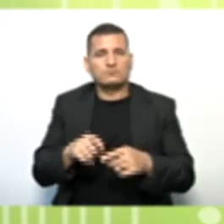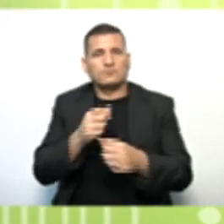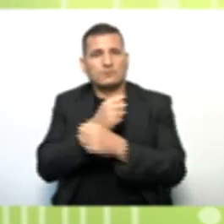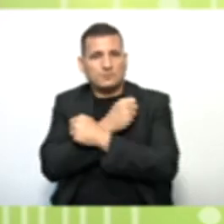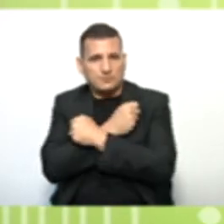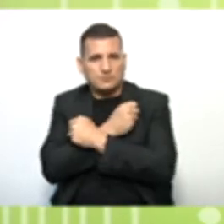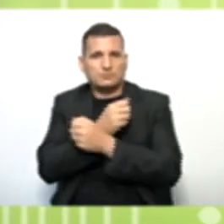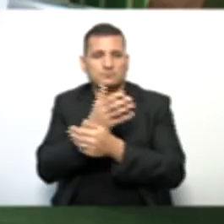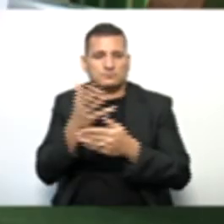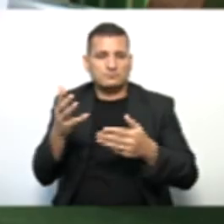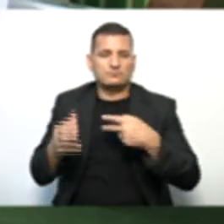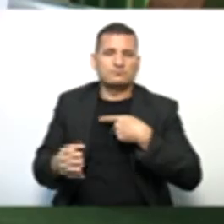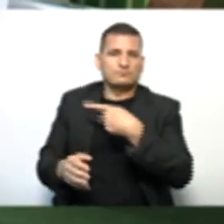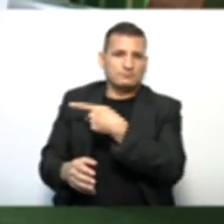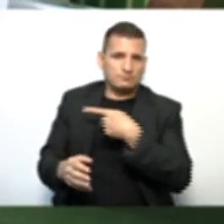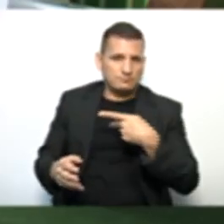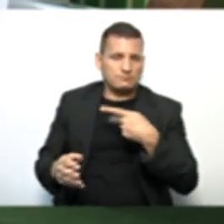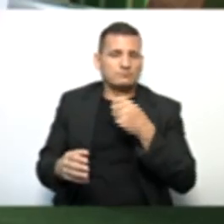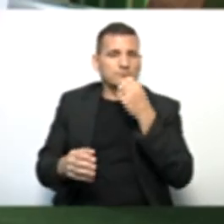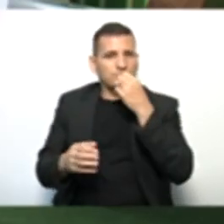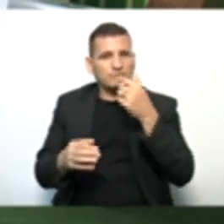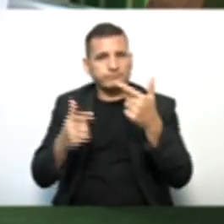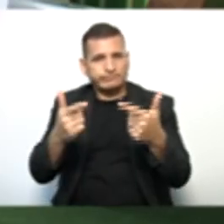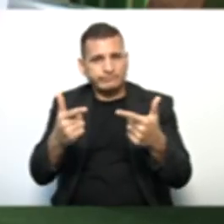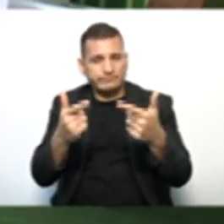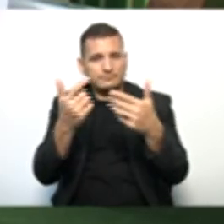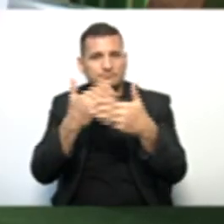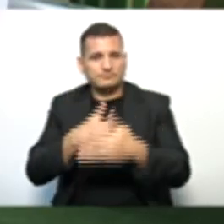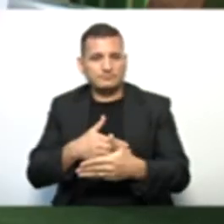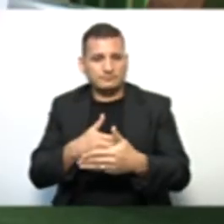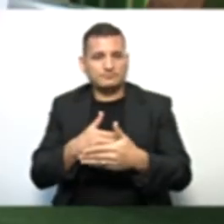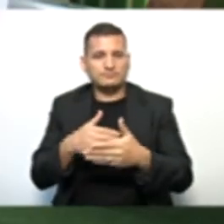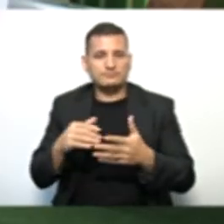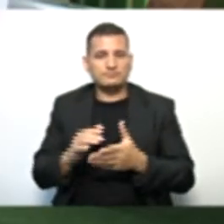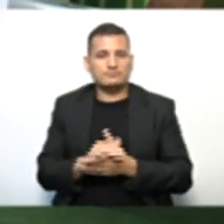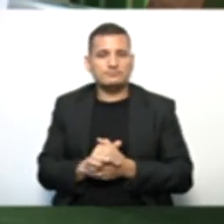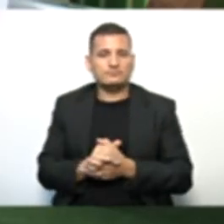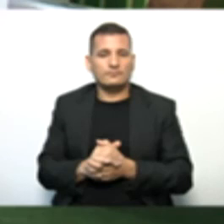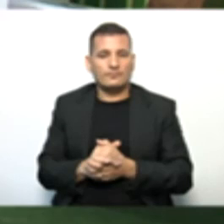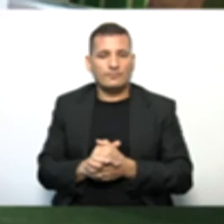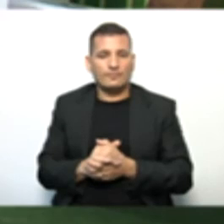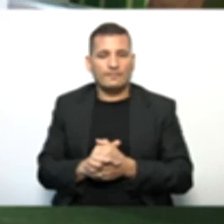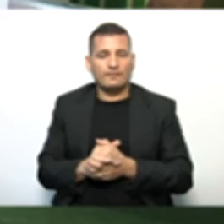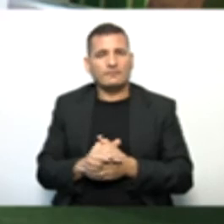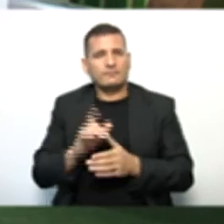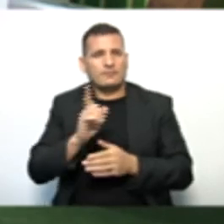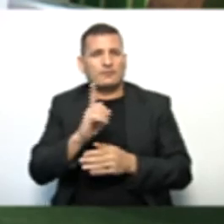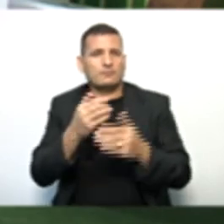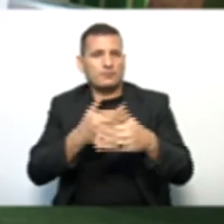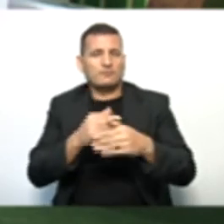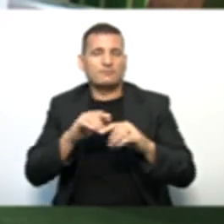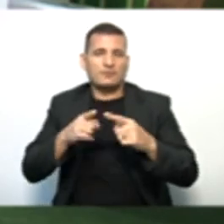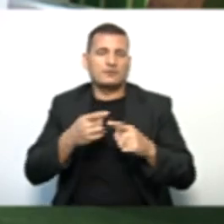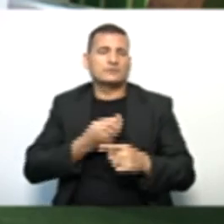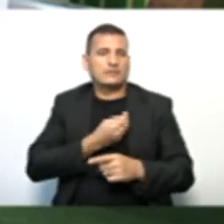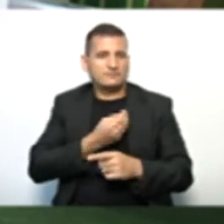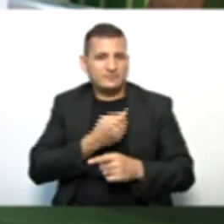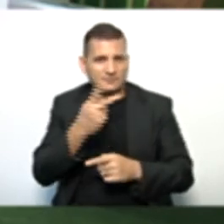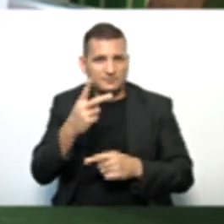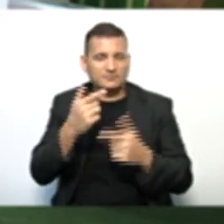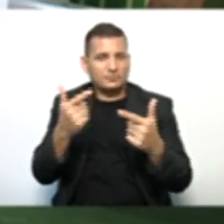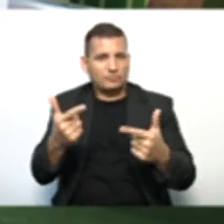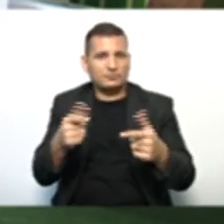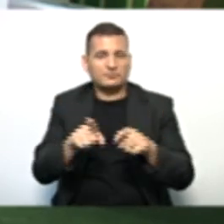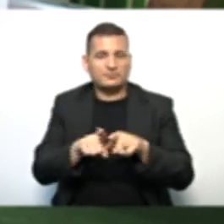abraço para vocês. Eu, professor Ricardo, a gente deseja para vocês uma boa sorte na prova, né, professor? Isso, não só na prova, como na vida. Na vida também, com